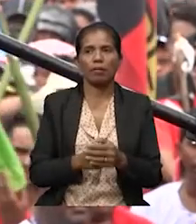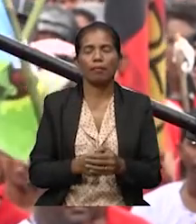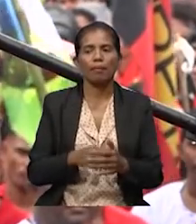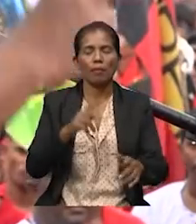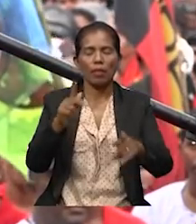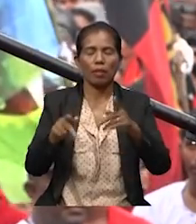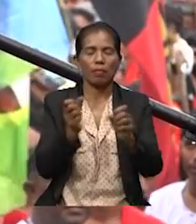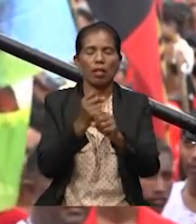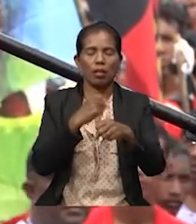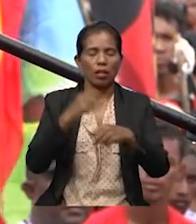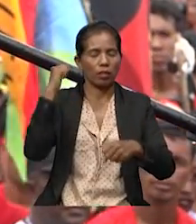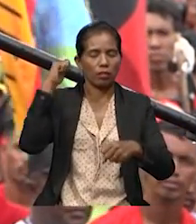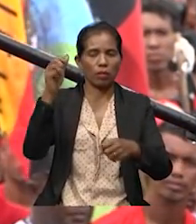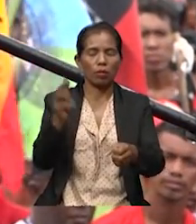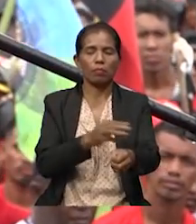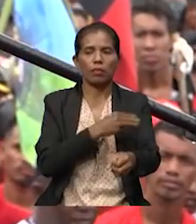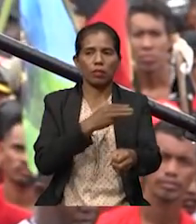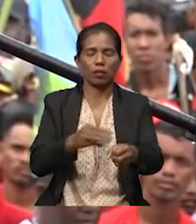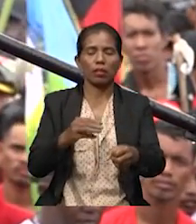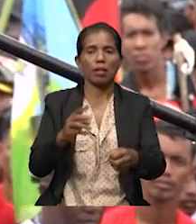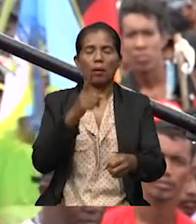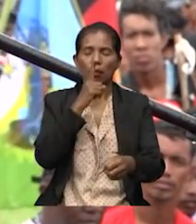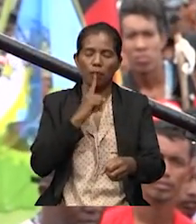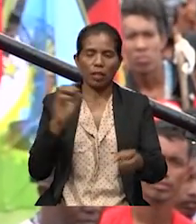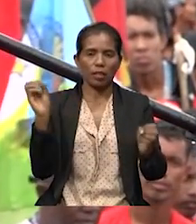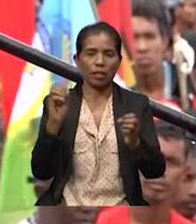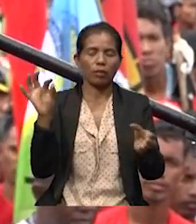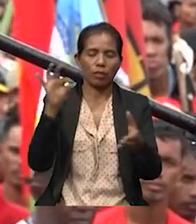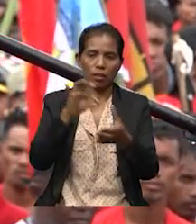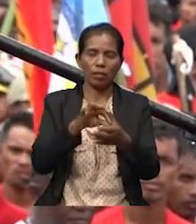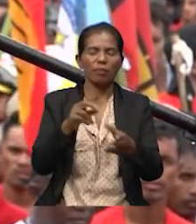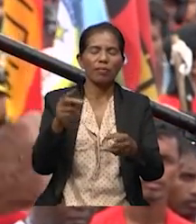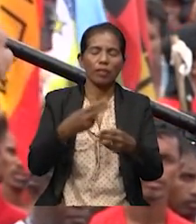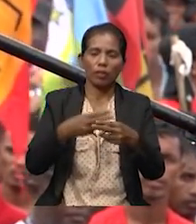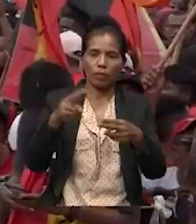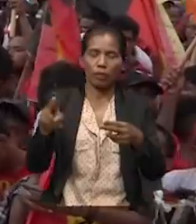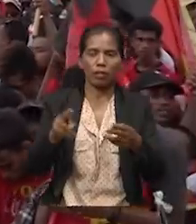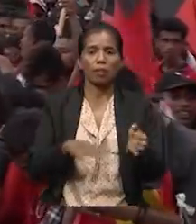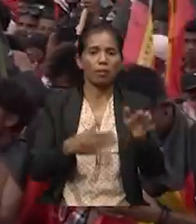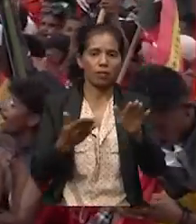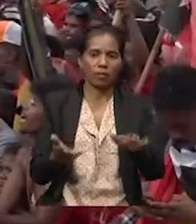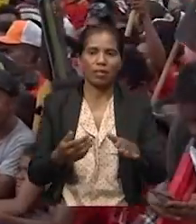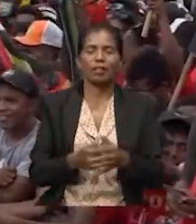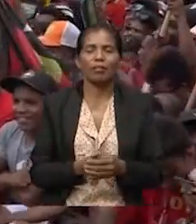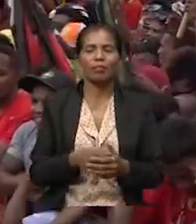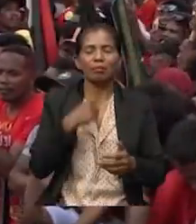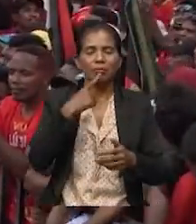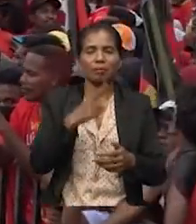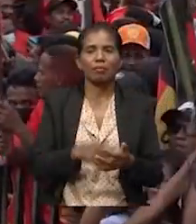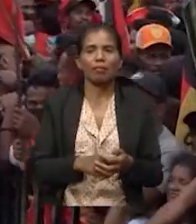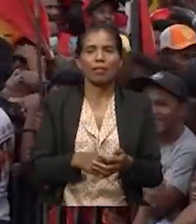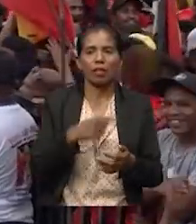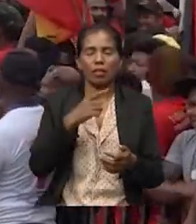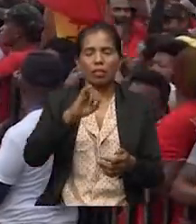harame atividade da campanha com música Mian Latotara, Mutin Maktautara, Baku Fila Sayang. Presidente CNE José Belo Pereira